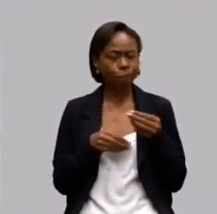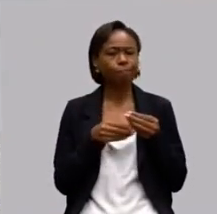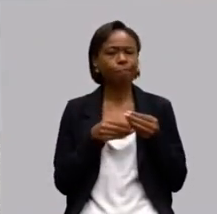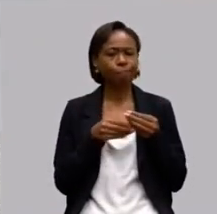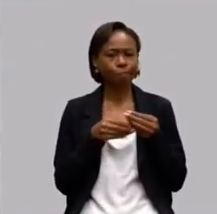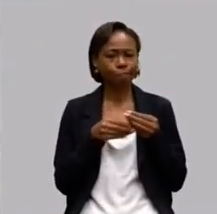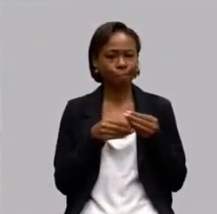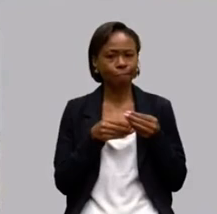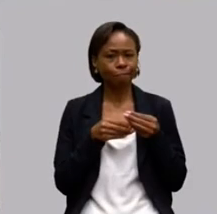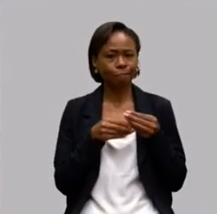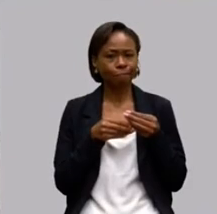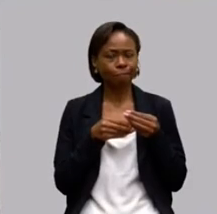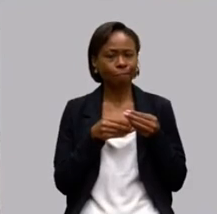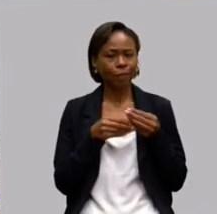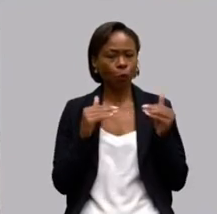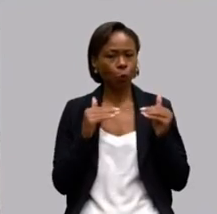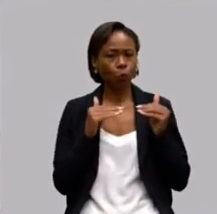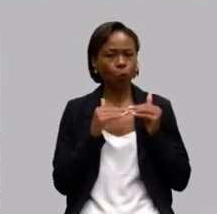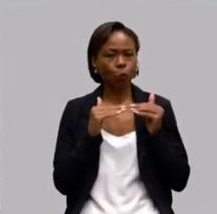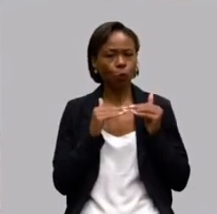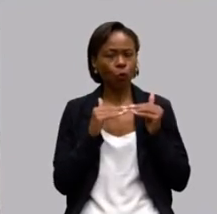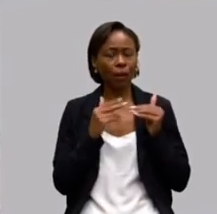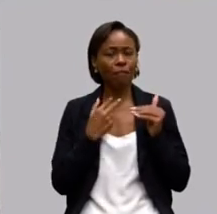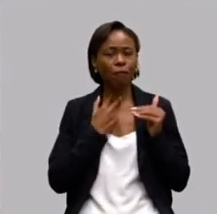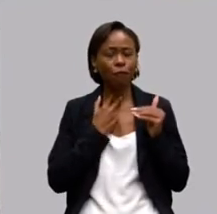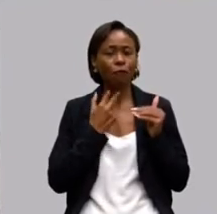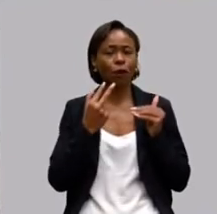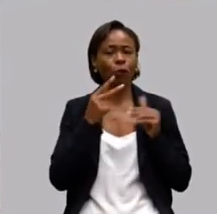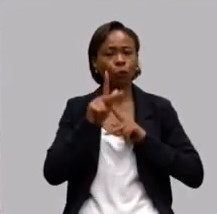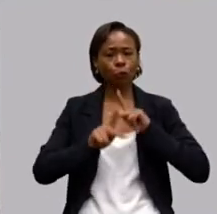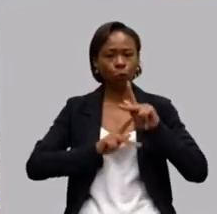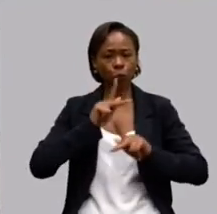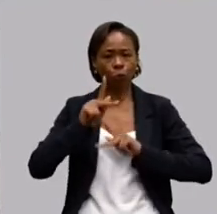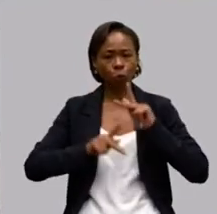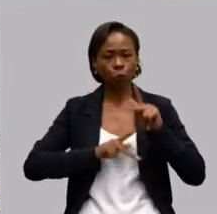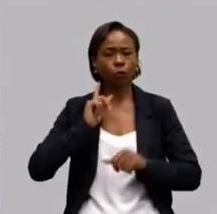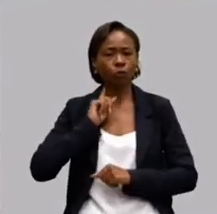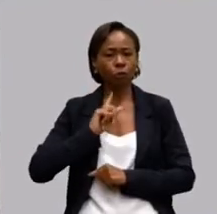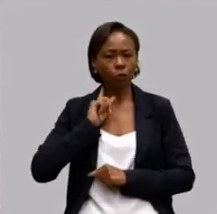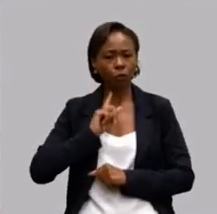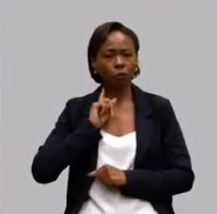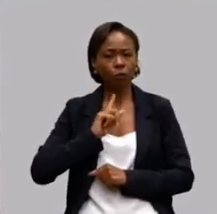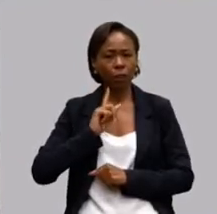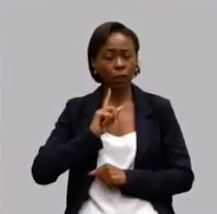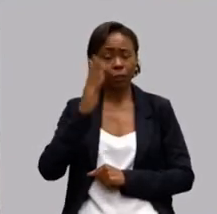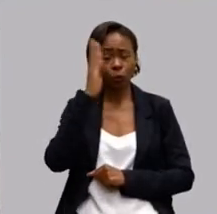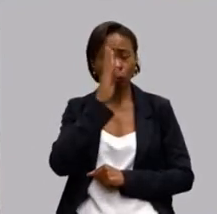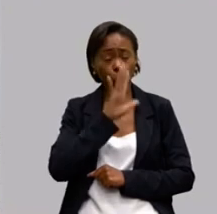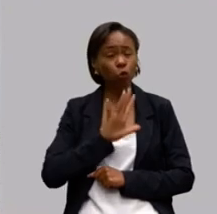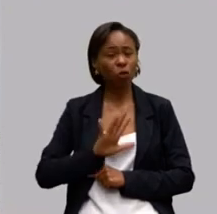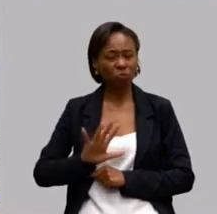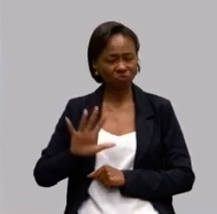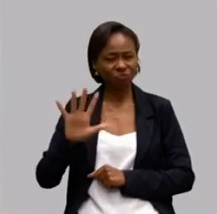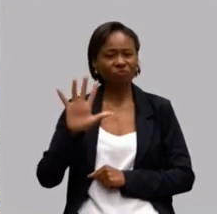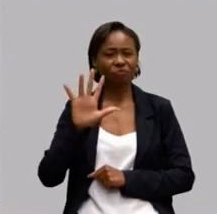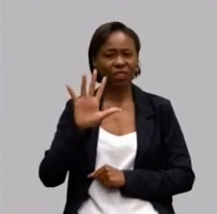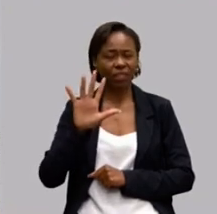resistência do povo de Minas, que são grandes brasileiros e sempre deram